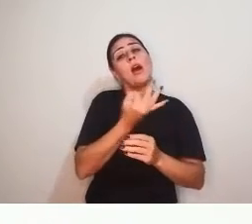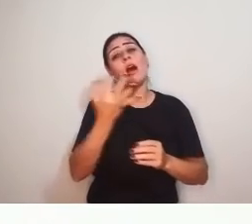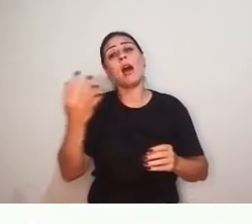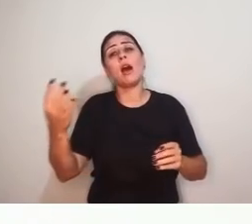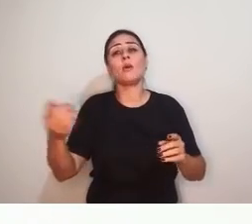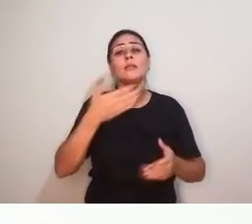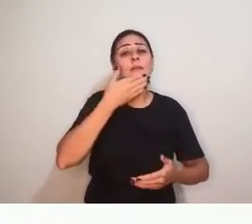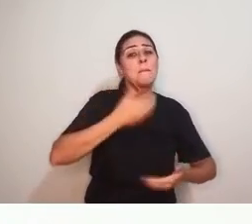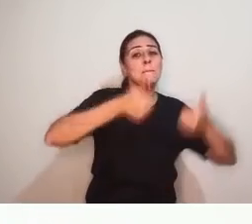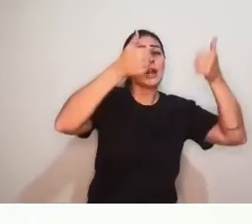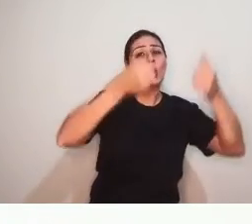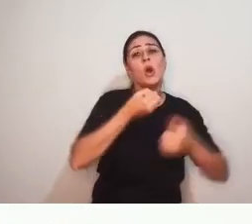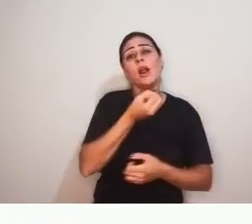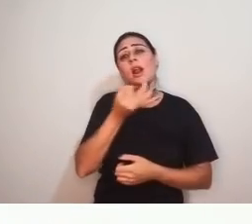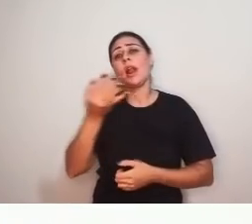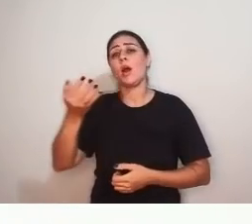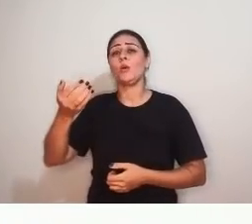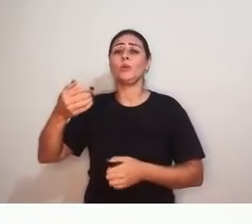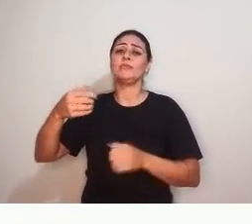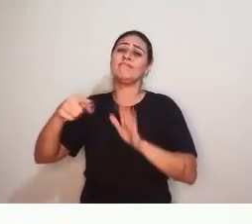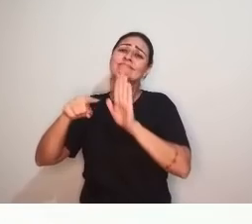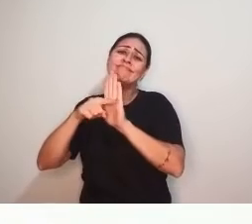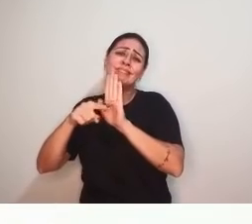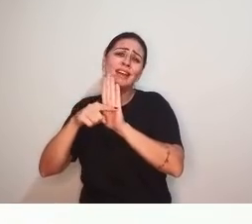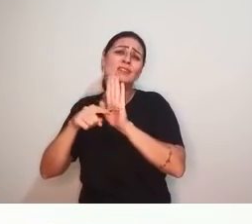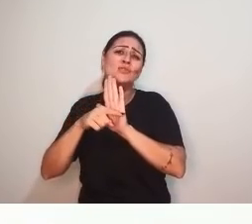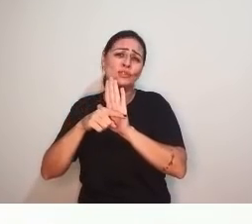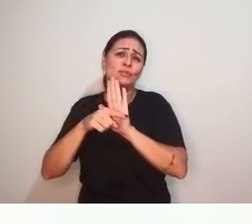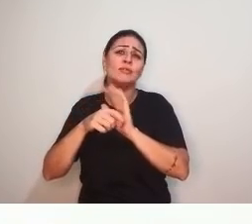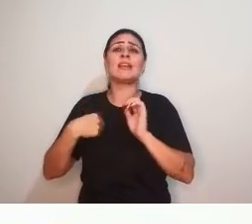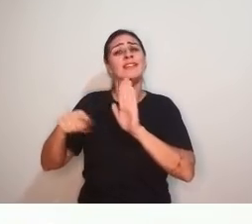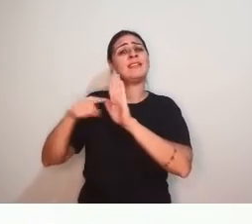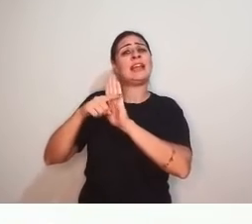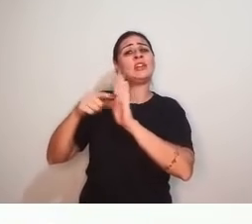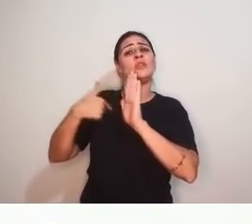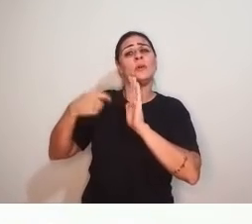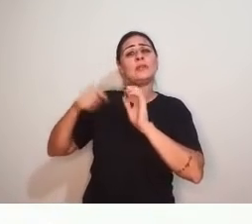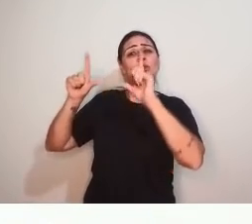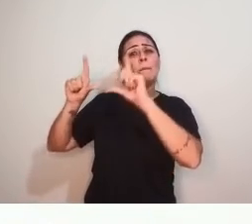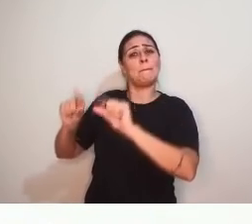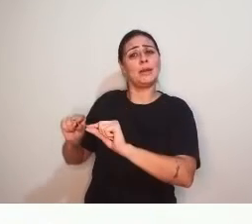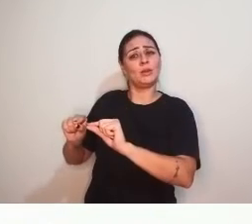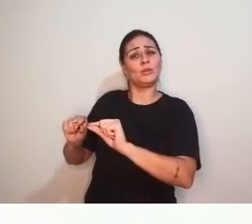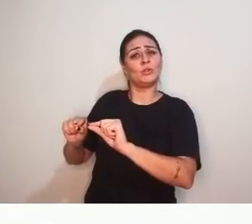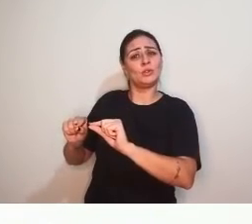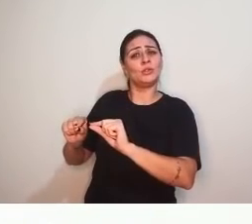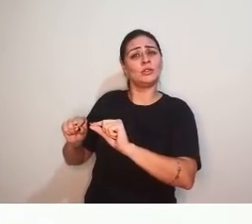aprender e alguns que não favorecem. Eu preciso entender que aqueles que não favorecem, eu preciso